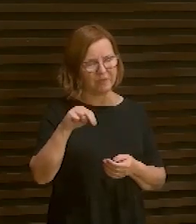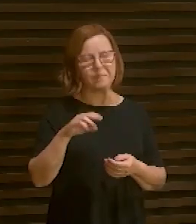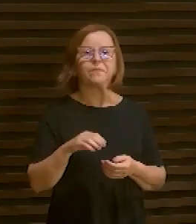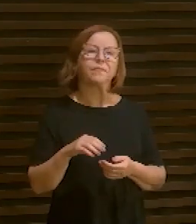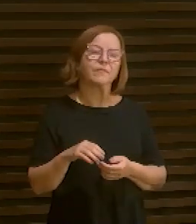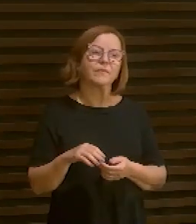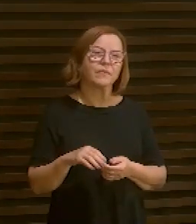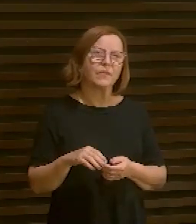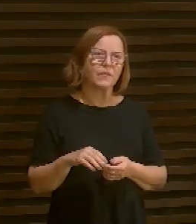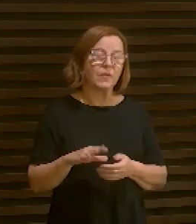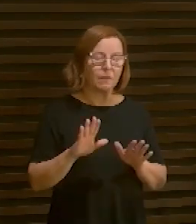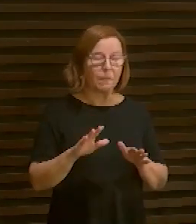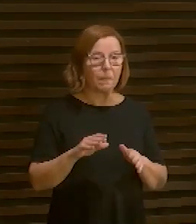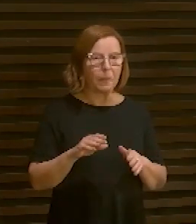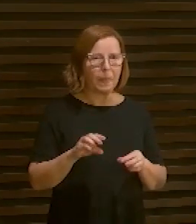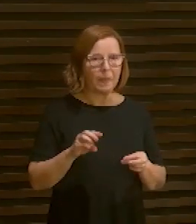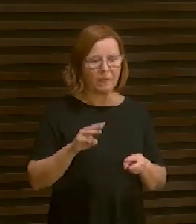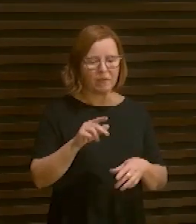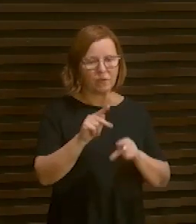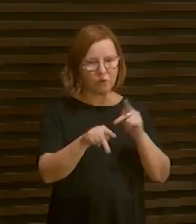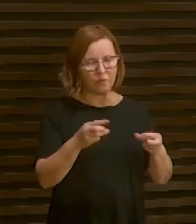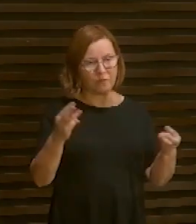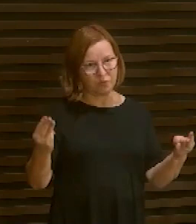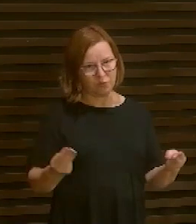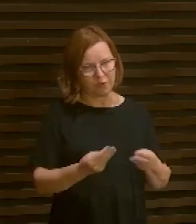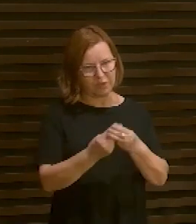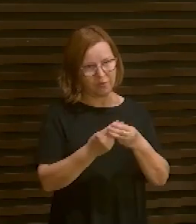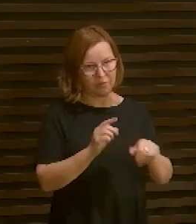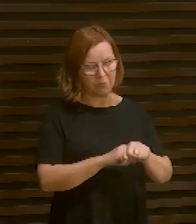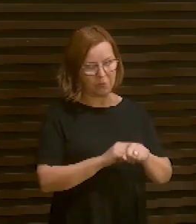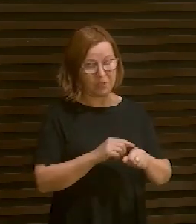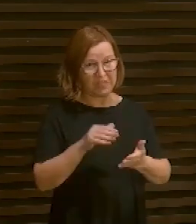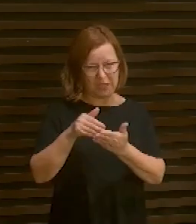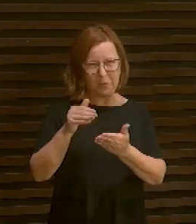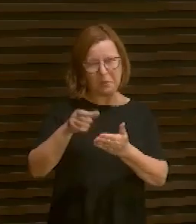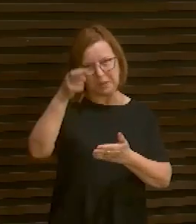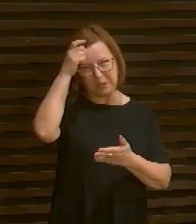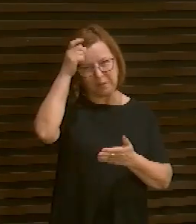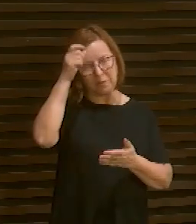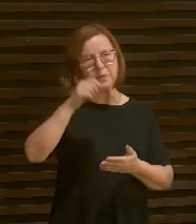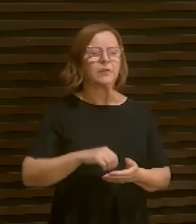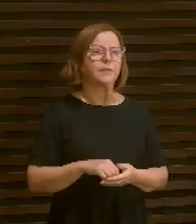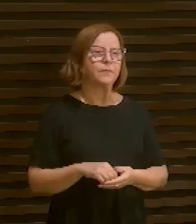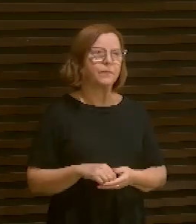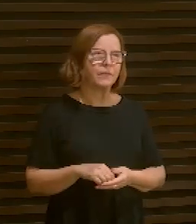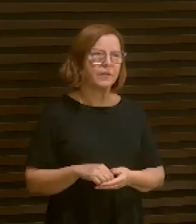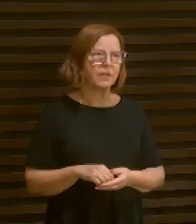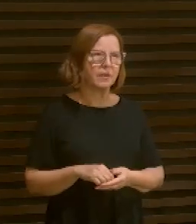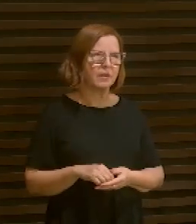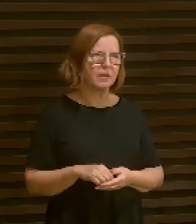judeus, quando iam expulsar os demônios, pelo menos no caso de Maria Madalena, né? Ele chama